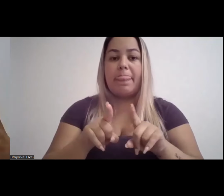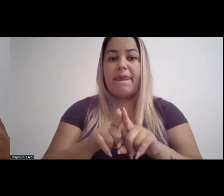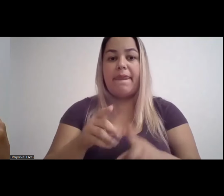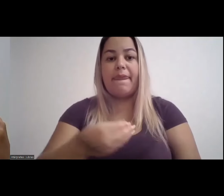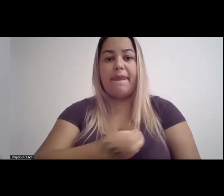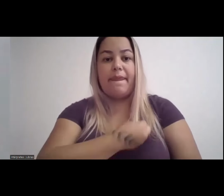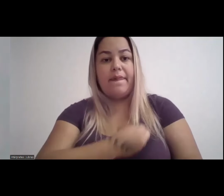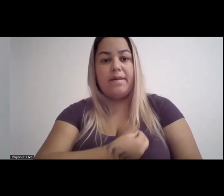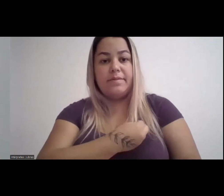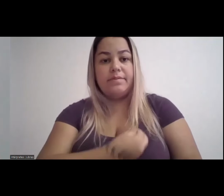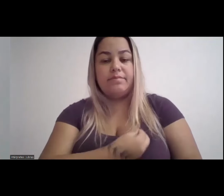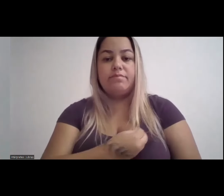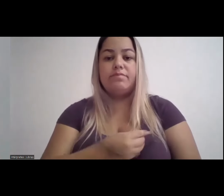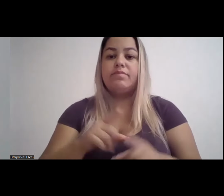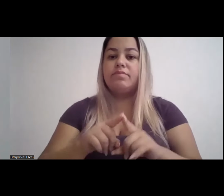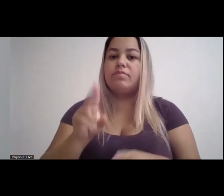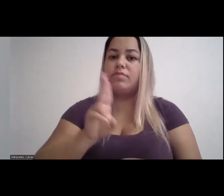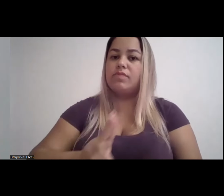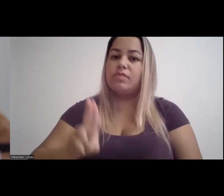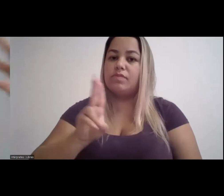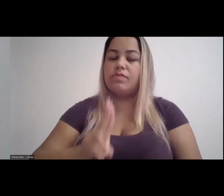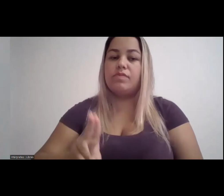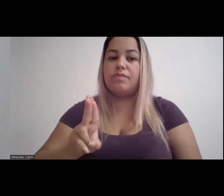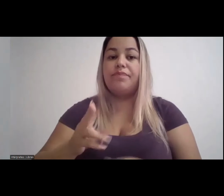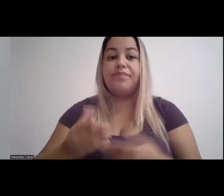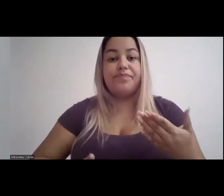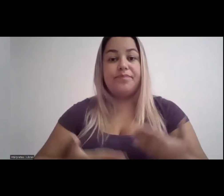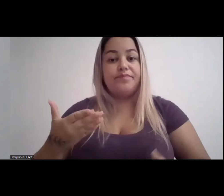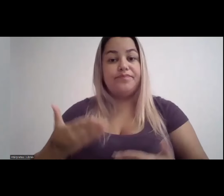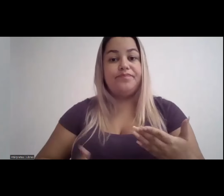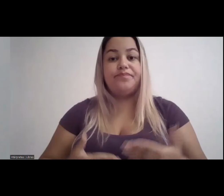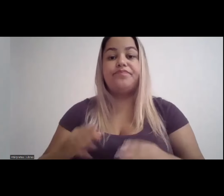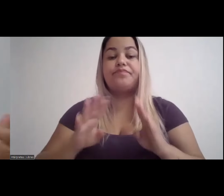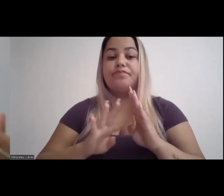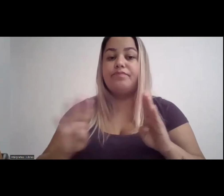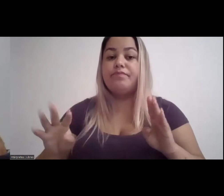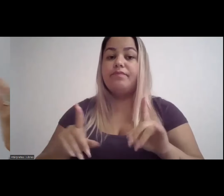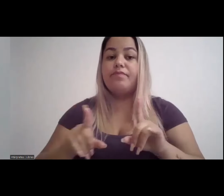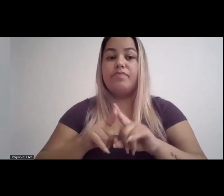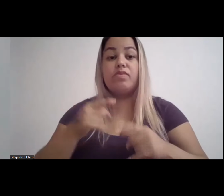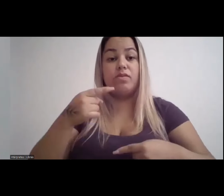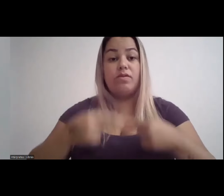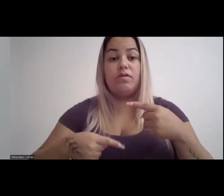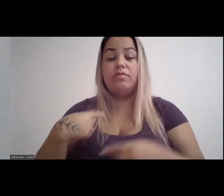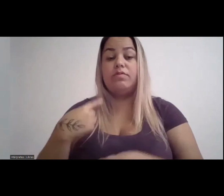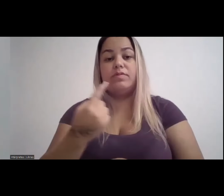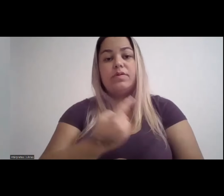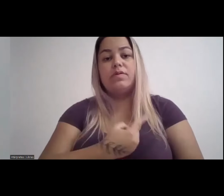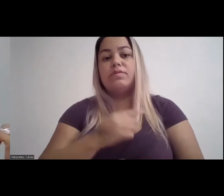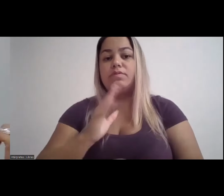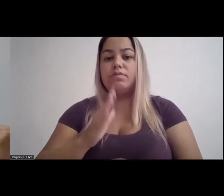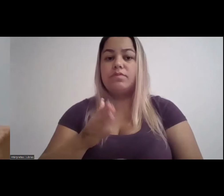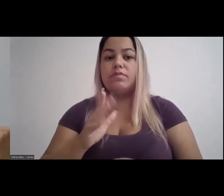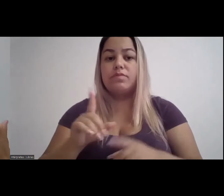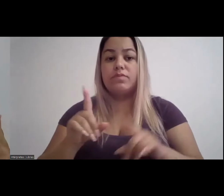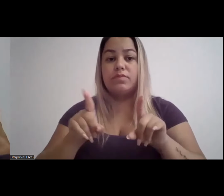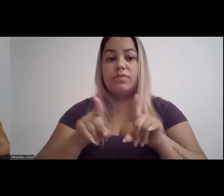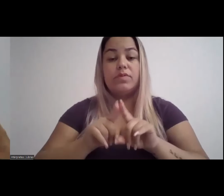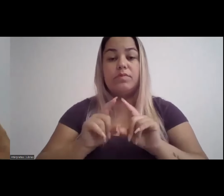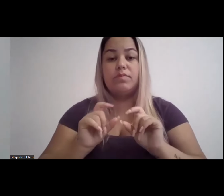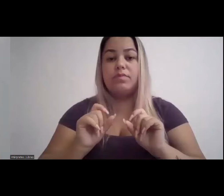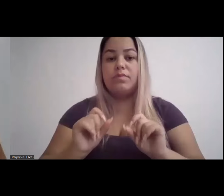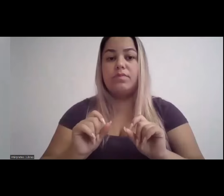as pessoas que são as usuárias dos serviços públicos, as beneficiárias das políticas. Então, a gente já passou por uma etapa de campo em que